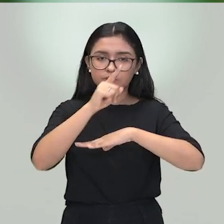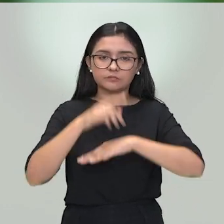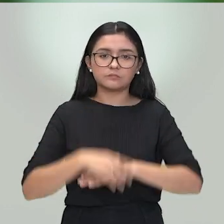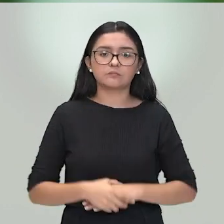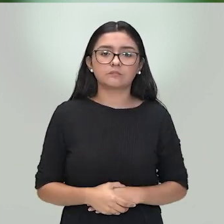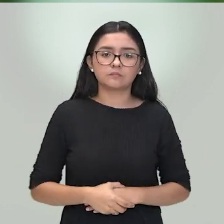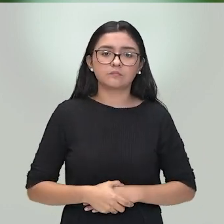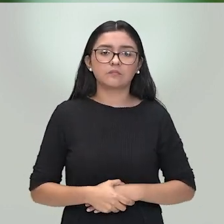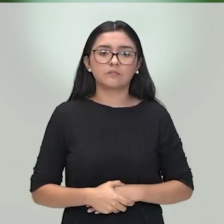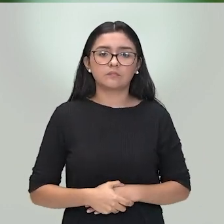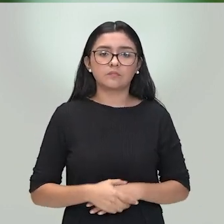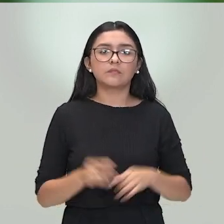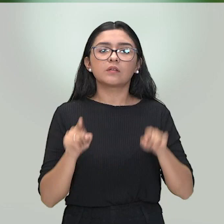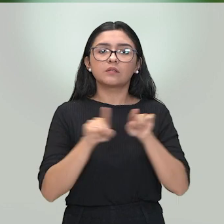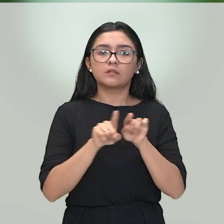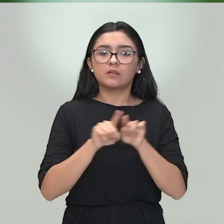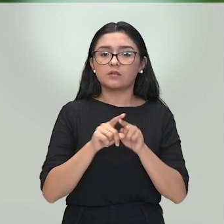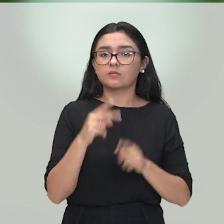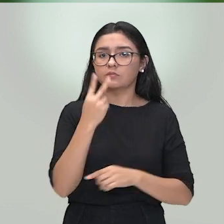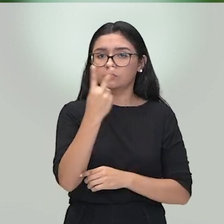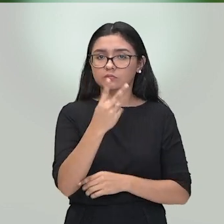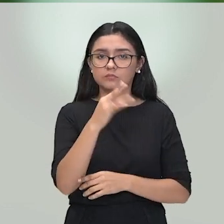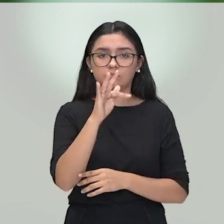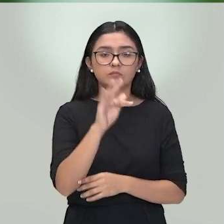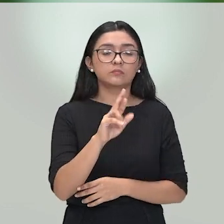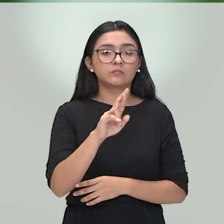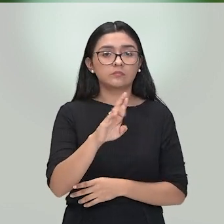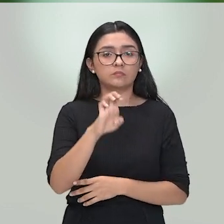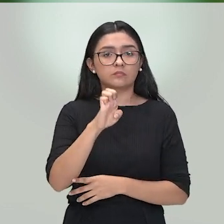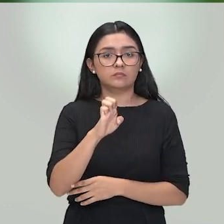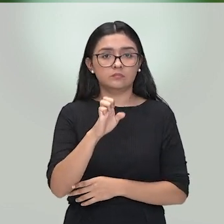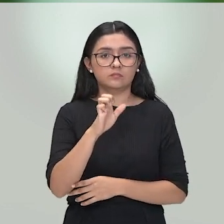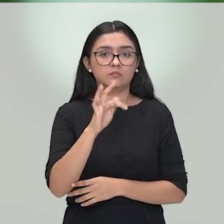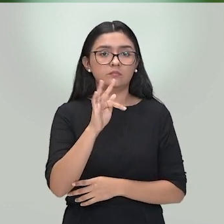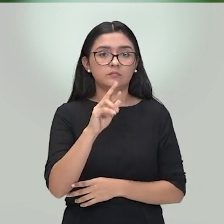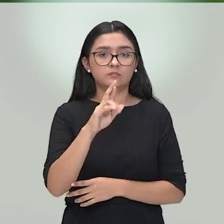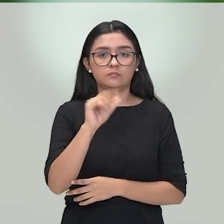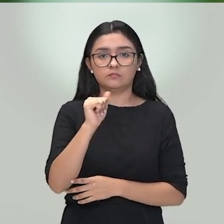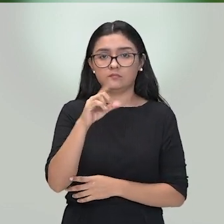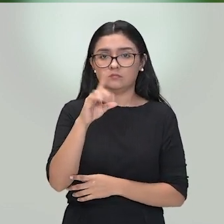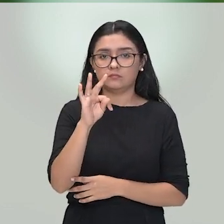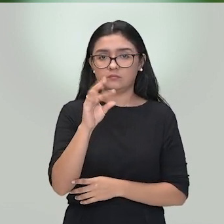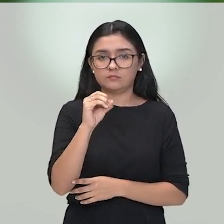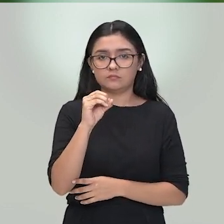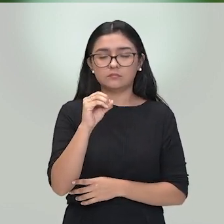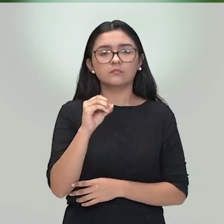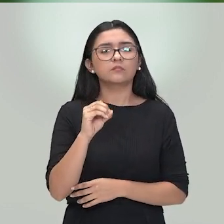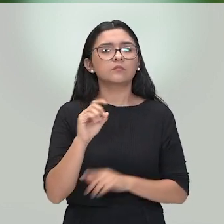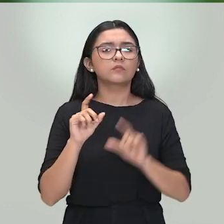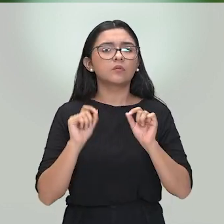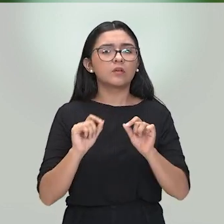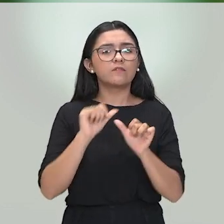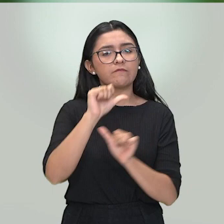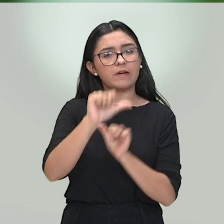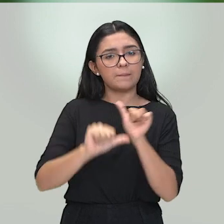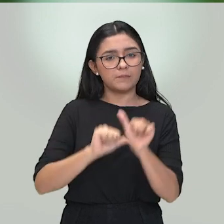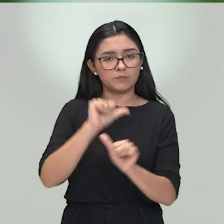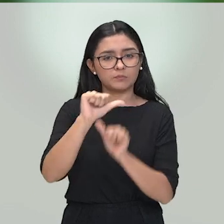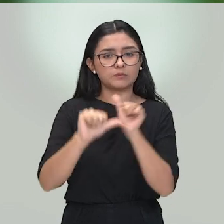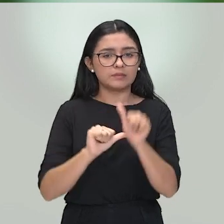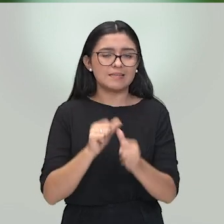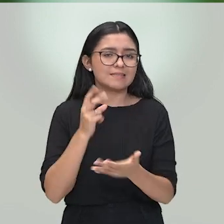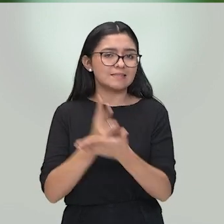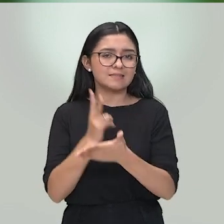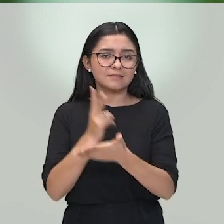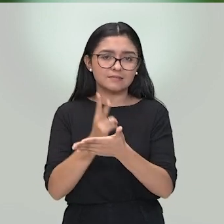o refratado. Sempre o raio refratado vai ser aquele que vai mudar de meio, tá, pessoal? Sempre